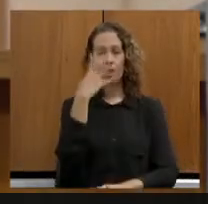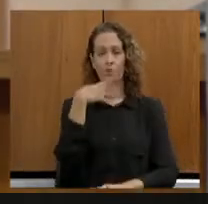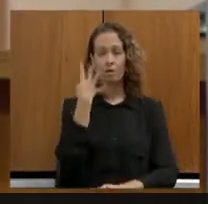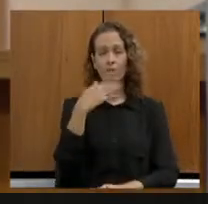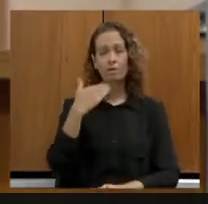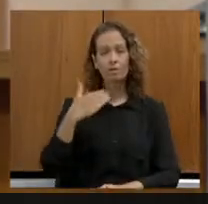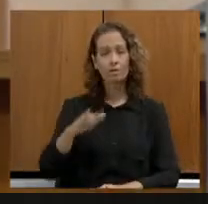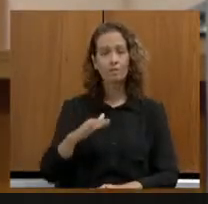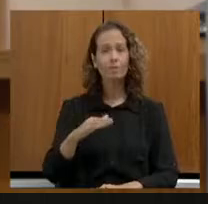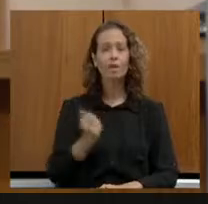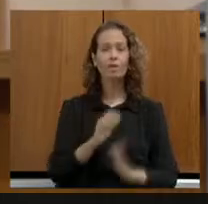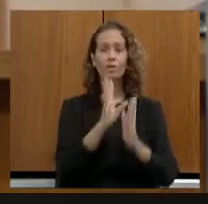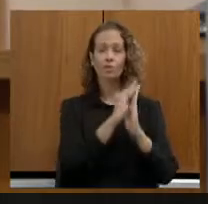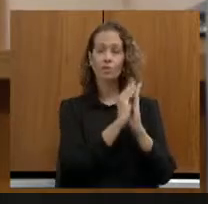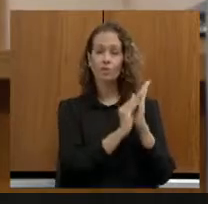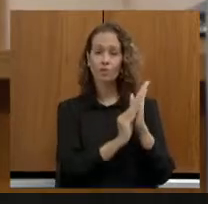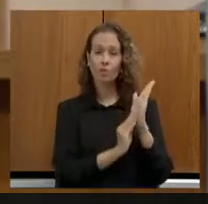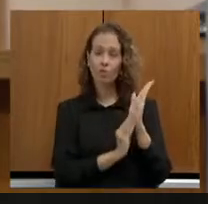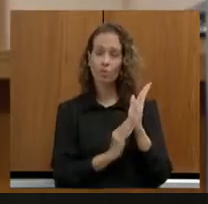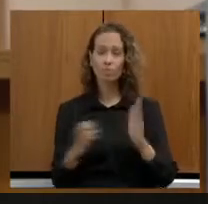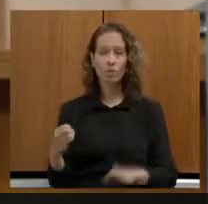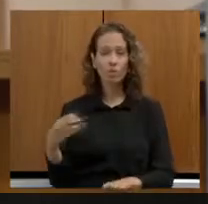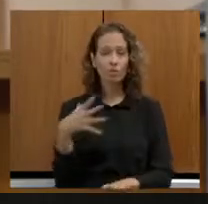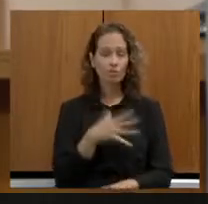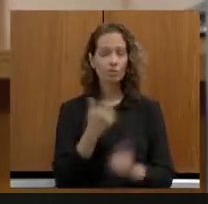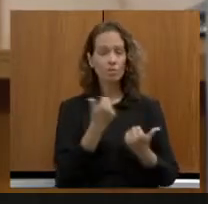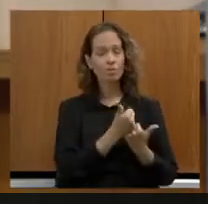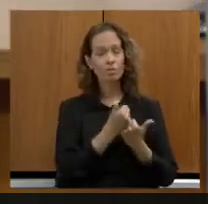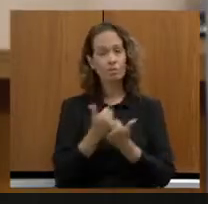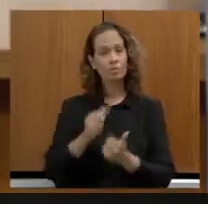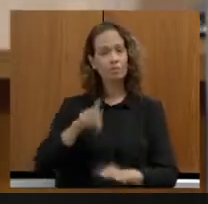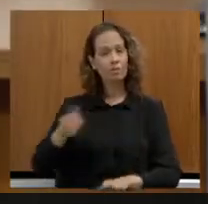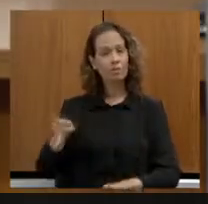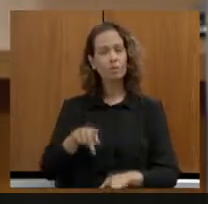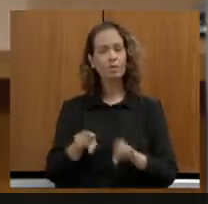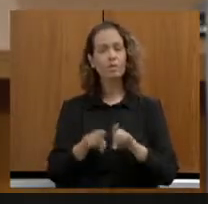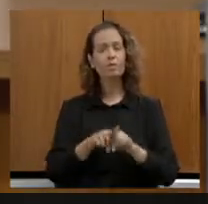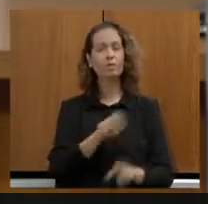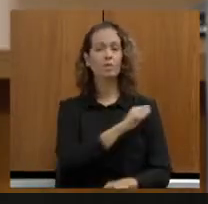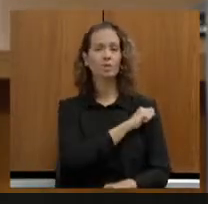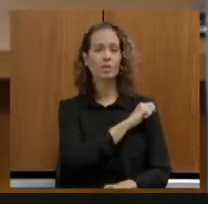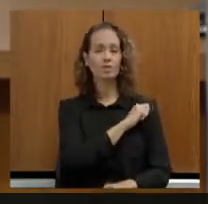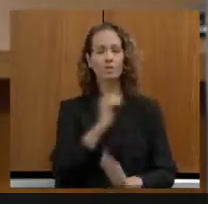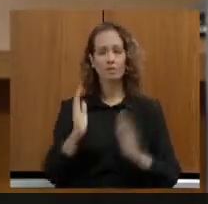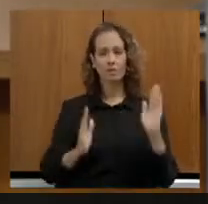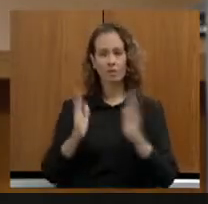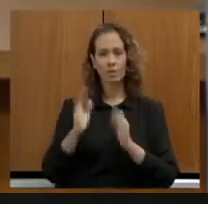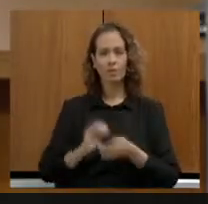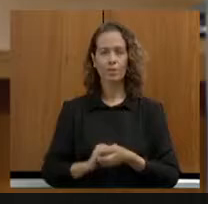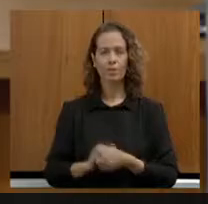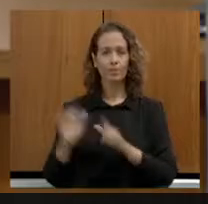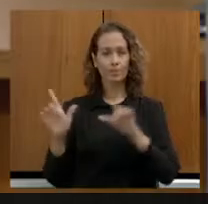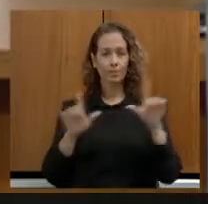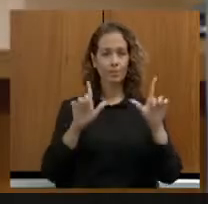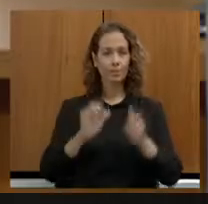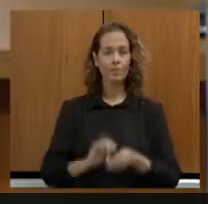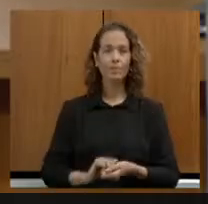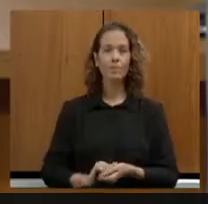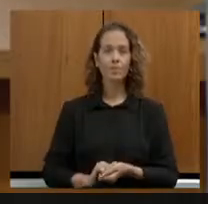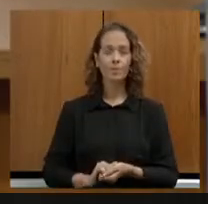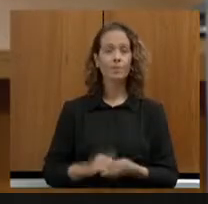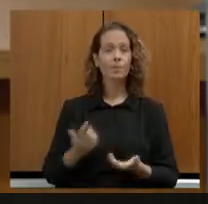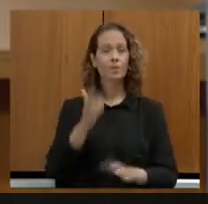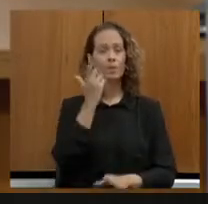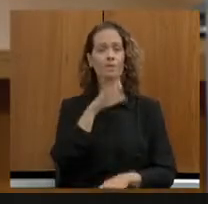de área de conteúdo inédito Para apoiar professores estudantes nesse período por favor nós